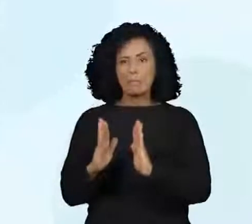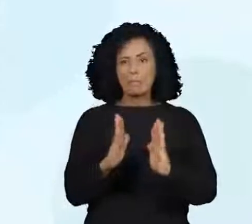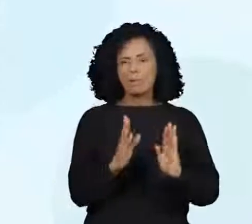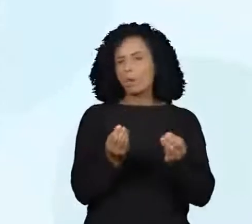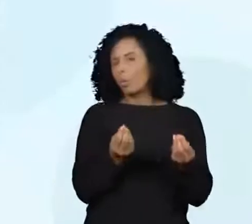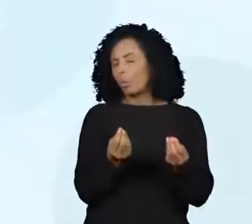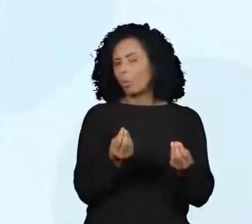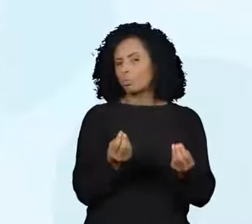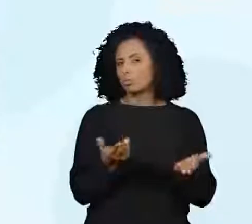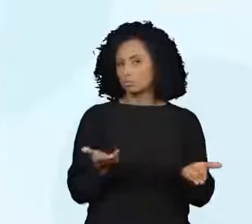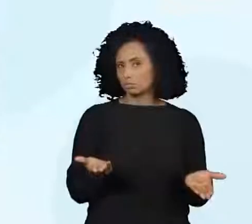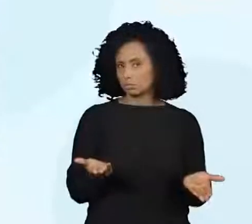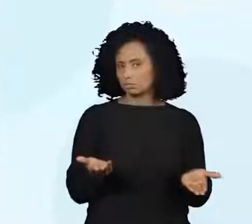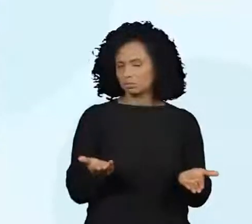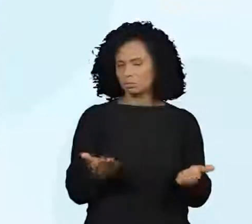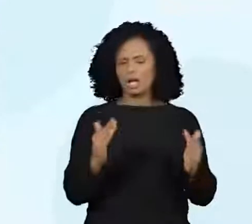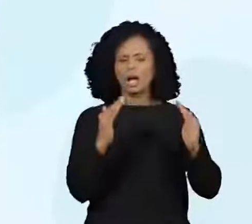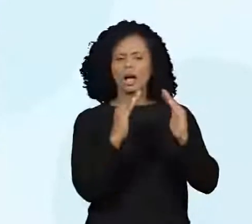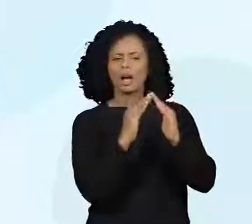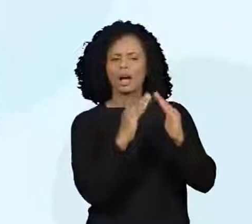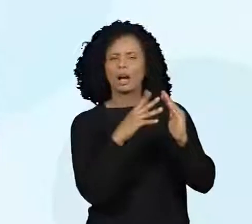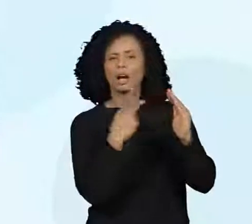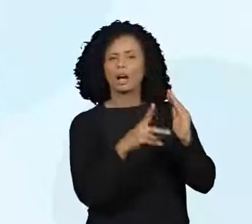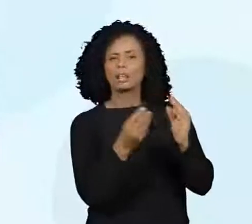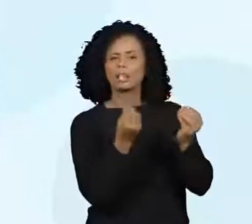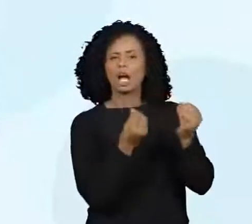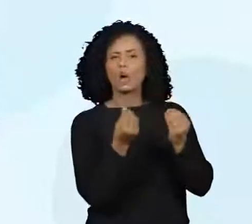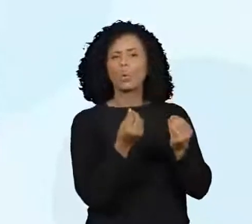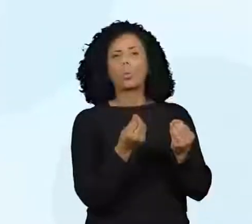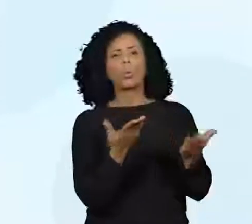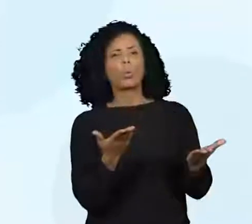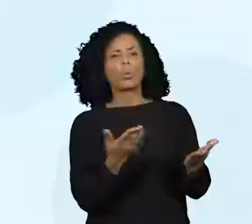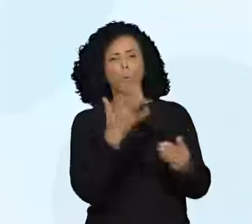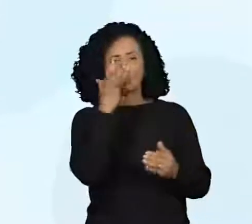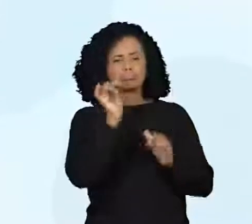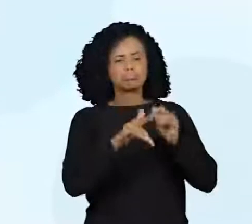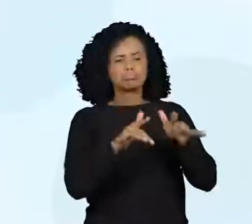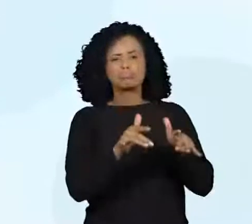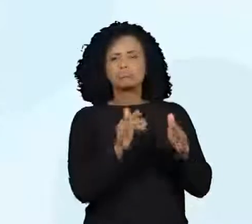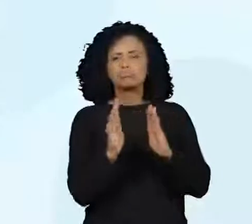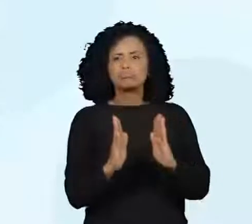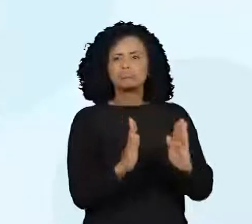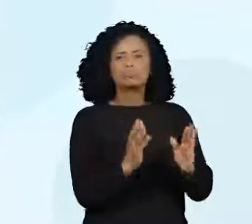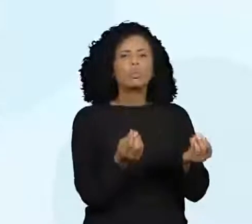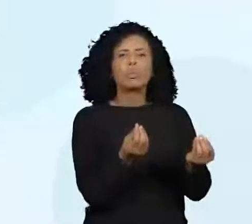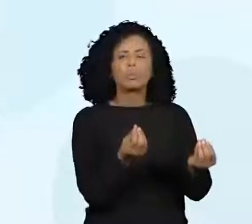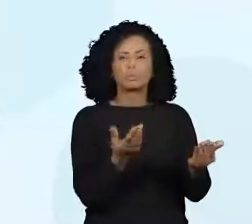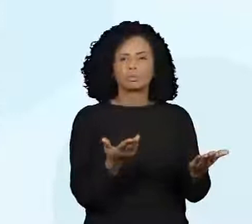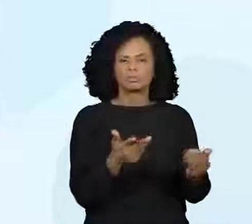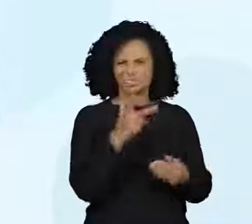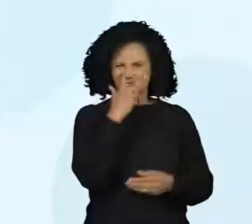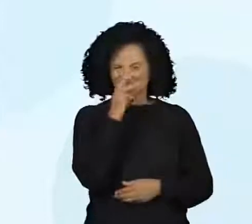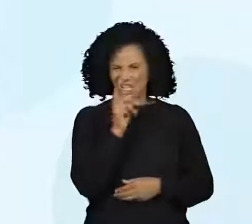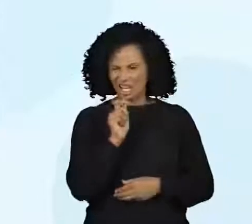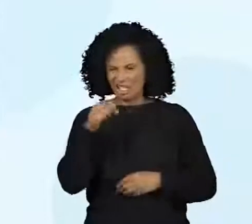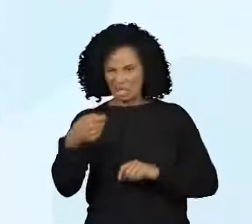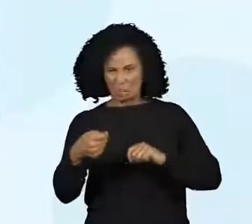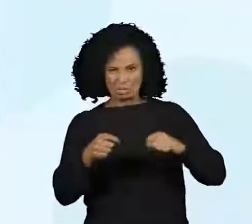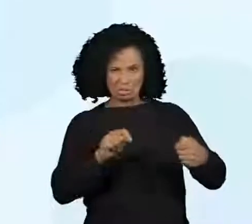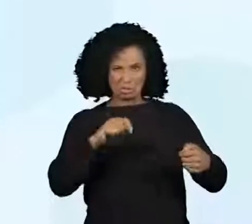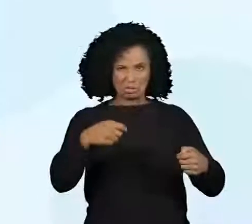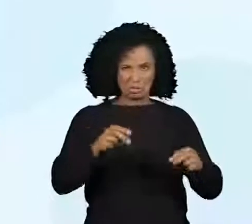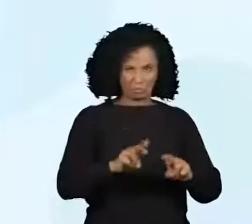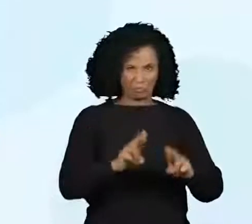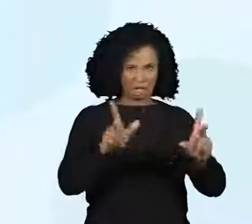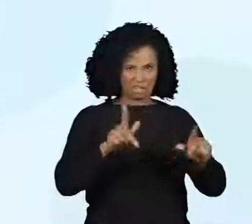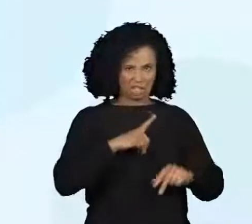E em sua casa, como você classificaria? Então, será que lixos têm classificação diferentes, nomes diferentes? Então, vamos